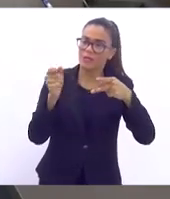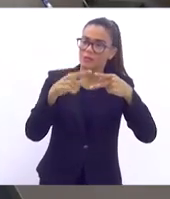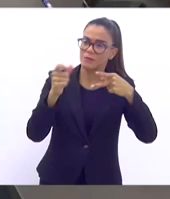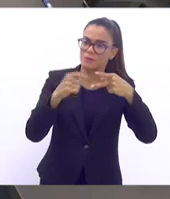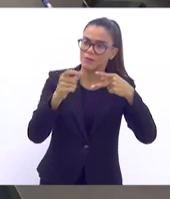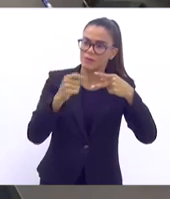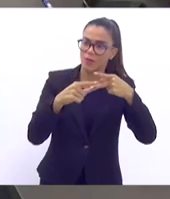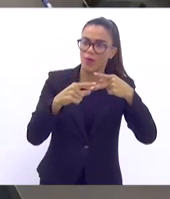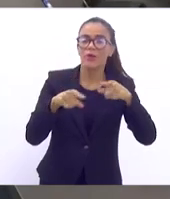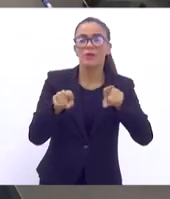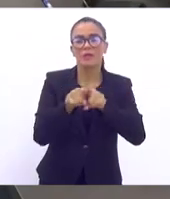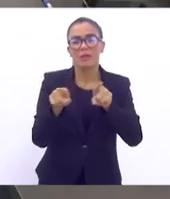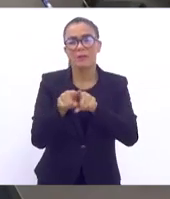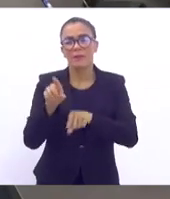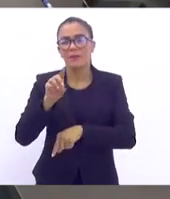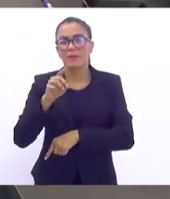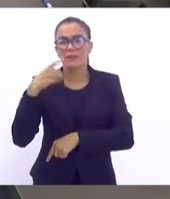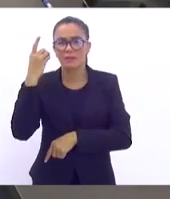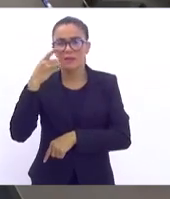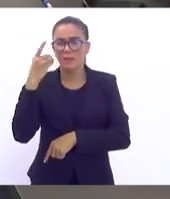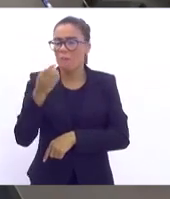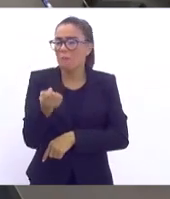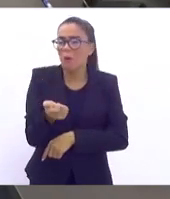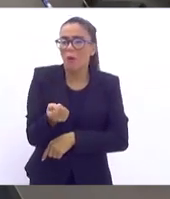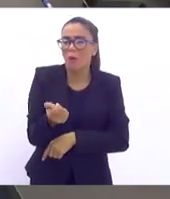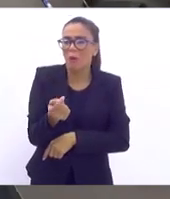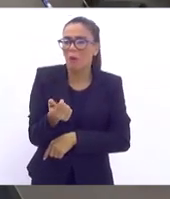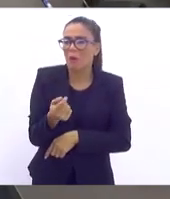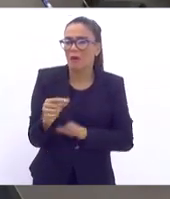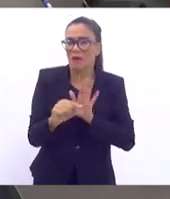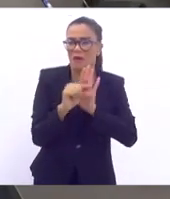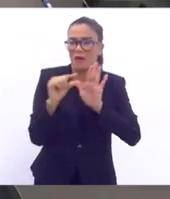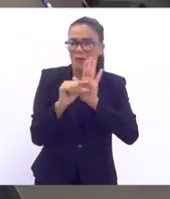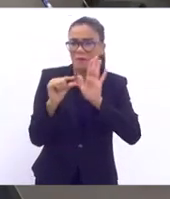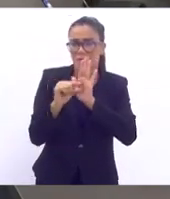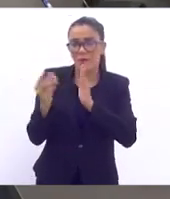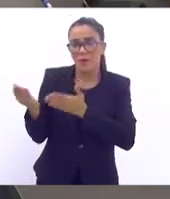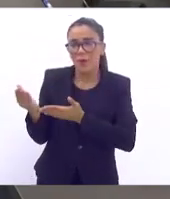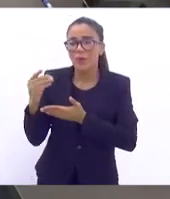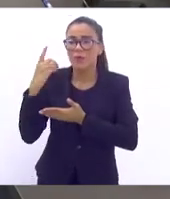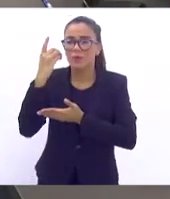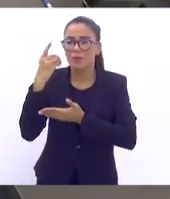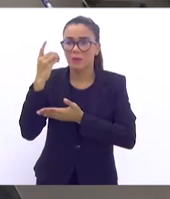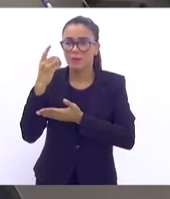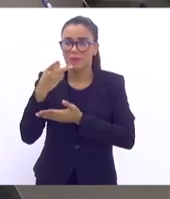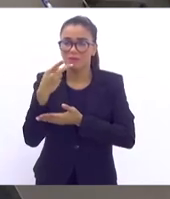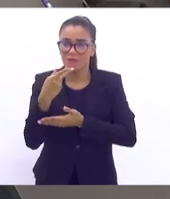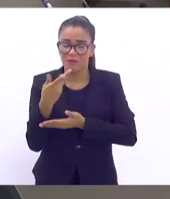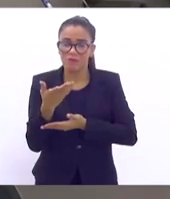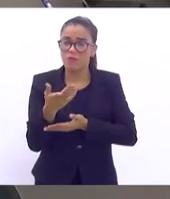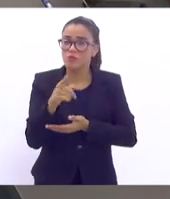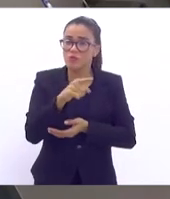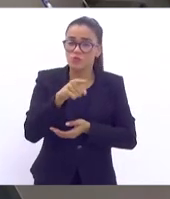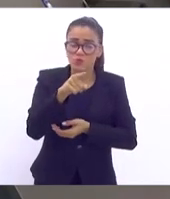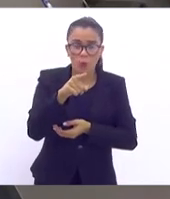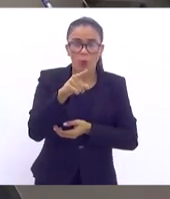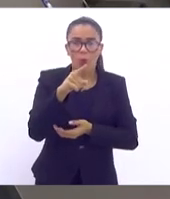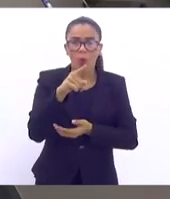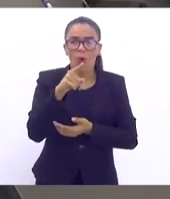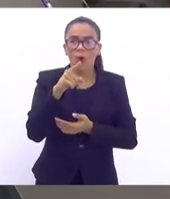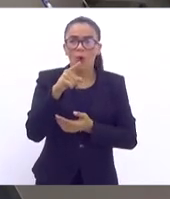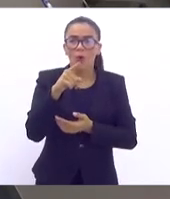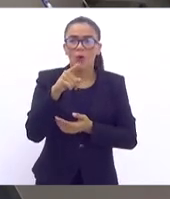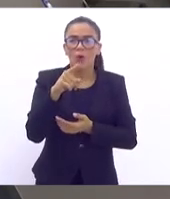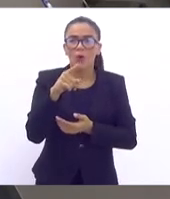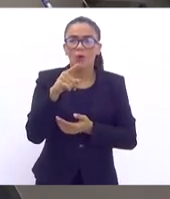depois o deputado valdec são poucas emendas não mas aqui o deputado Serginho tá dizendo que vossa excelência não tá tomando por base